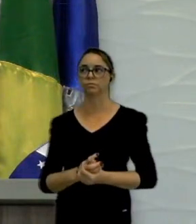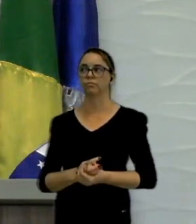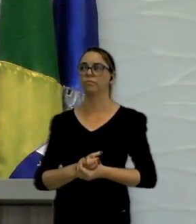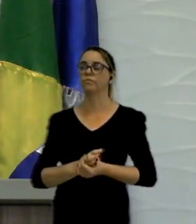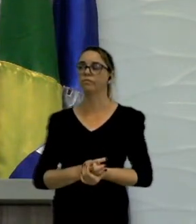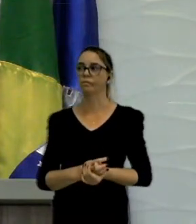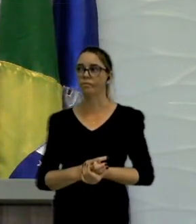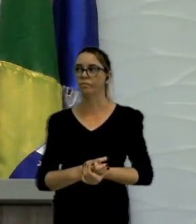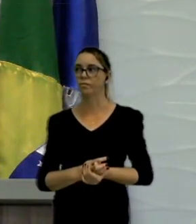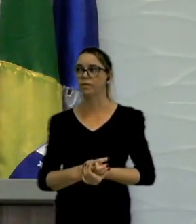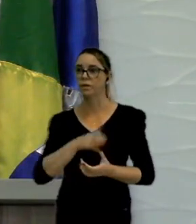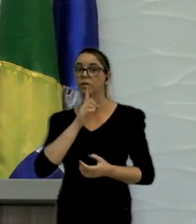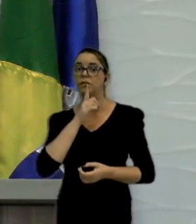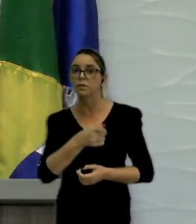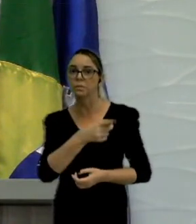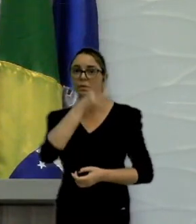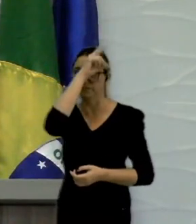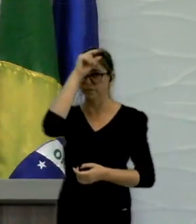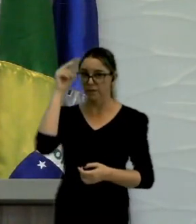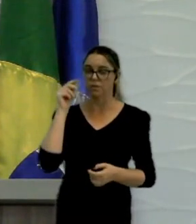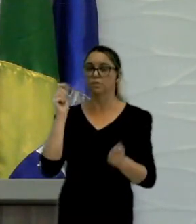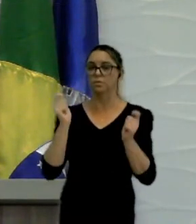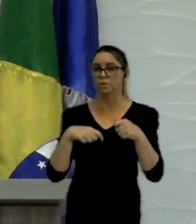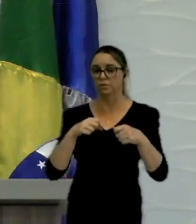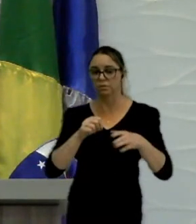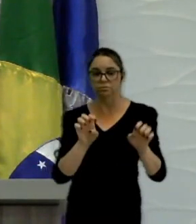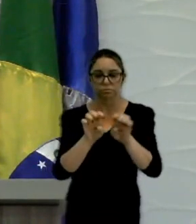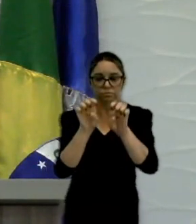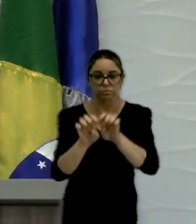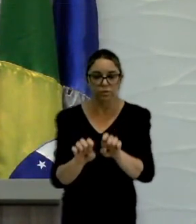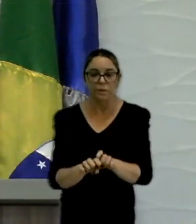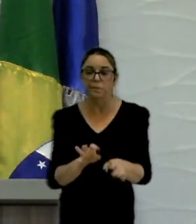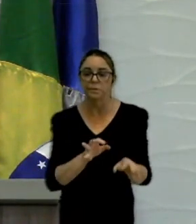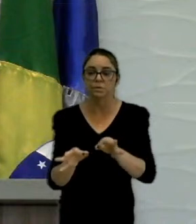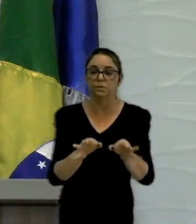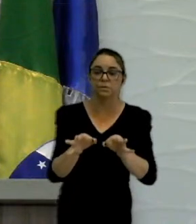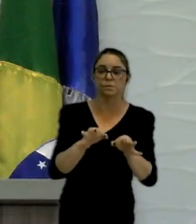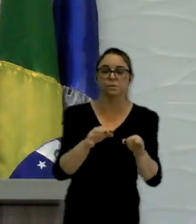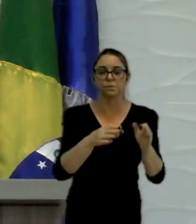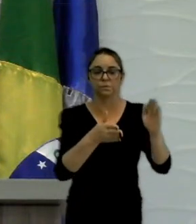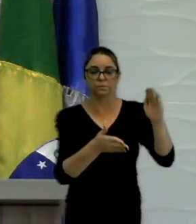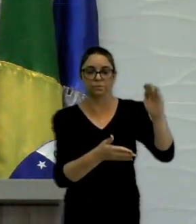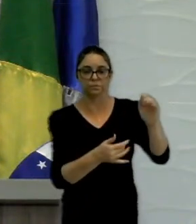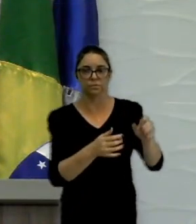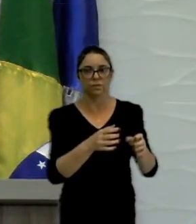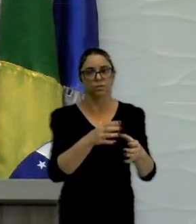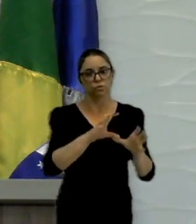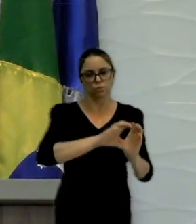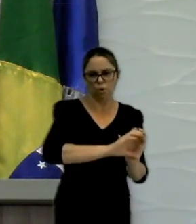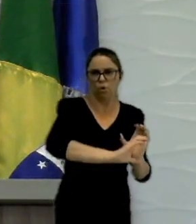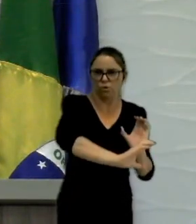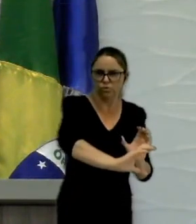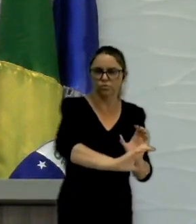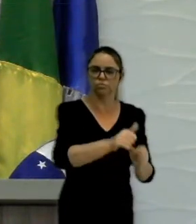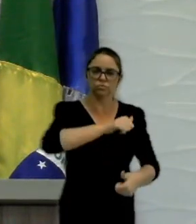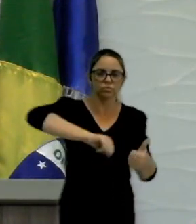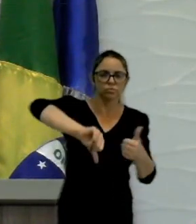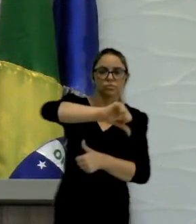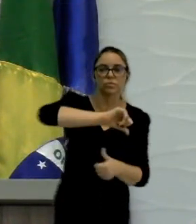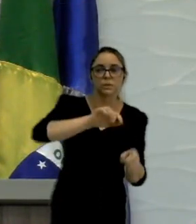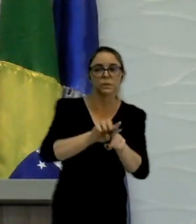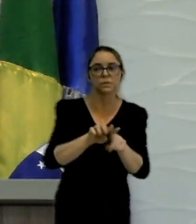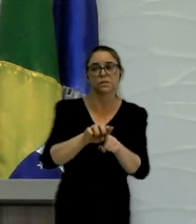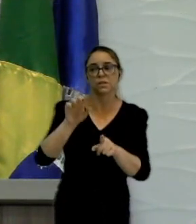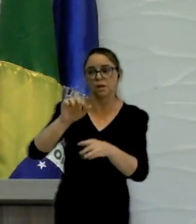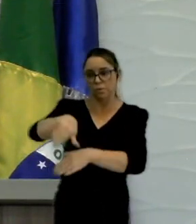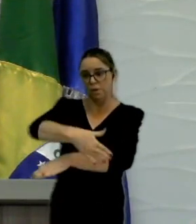que indica o prefeito, por meio da Secretaria Municipal de Infraestrutura, que proceda com a manutenção das caixas do esgoto e troca de manilhas das avenidas Ana Lúcia Teixeira